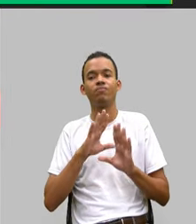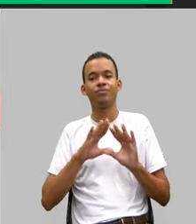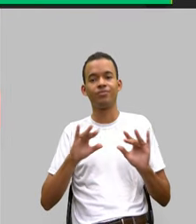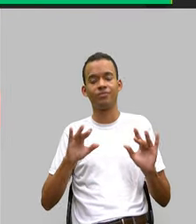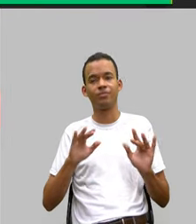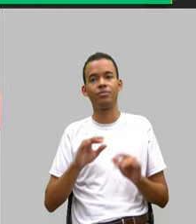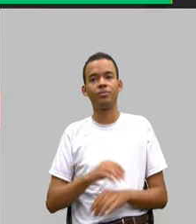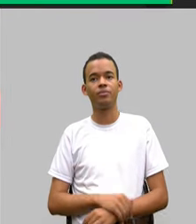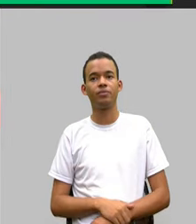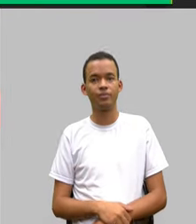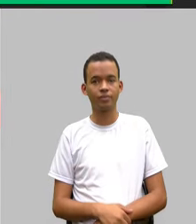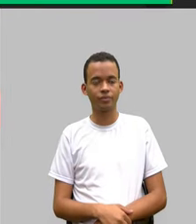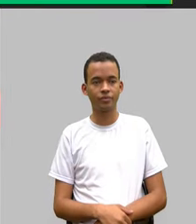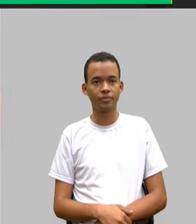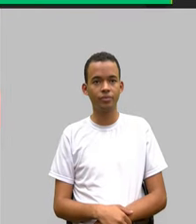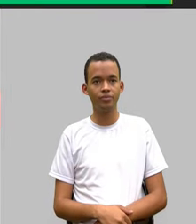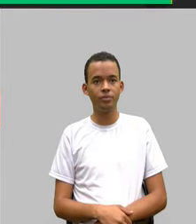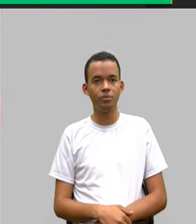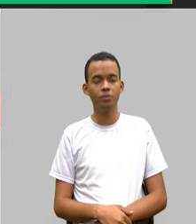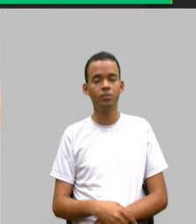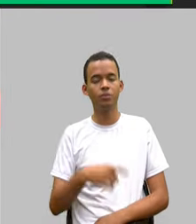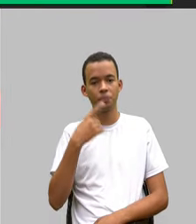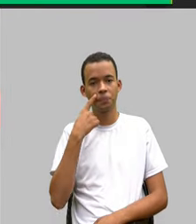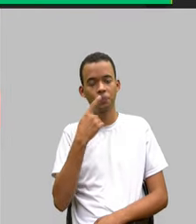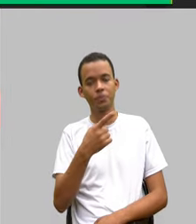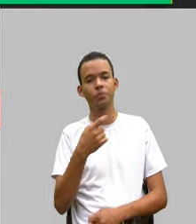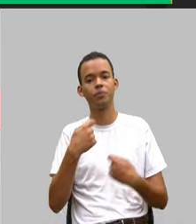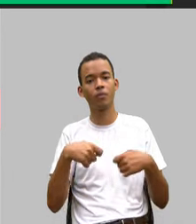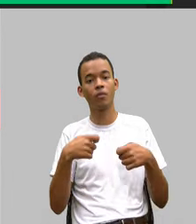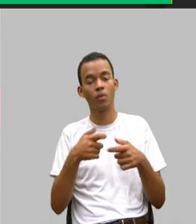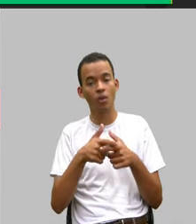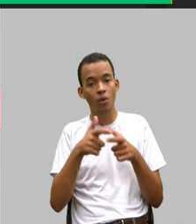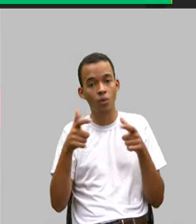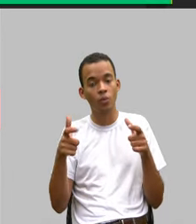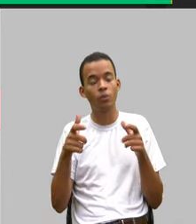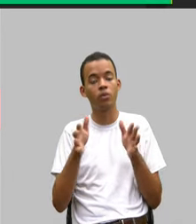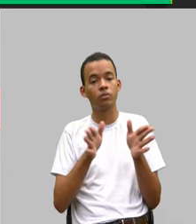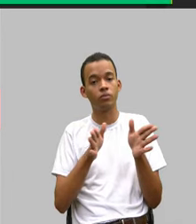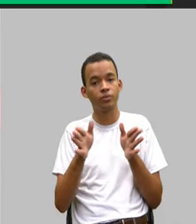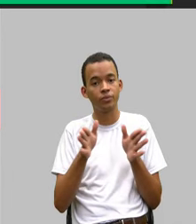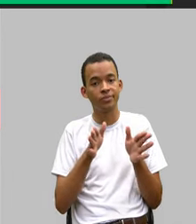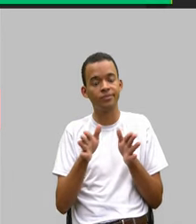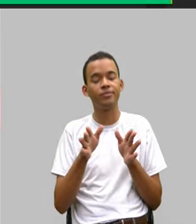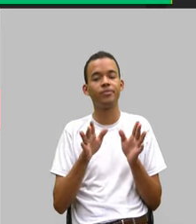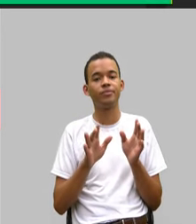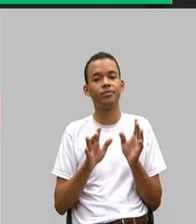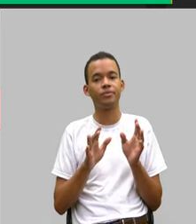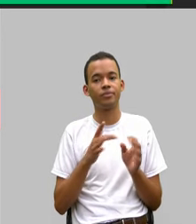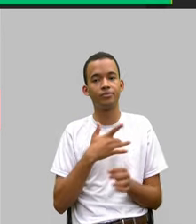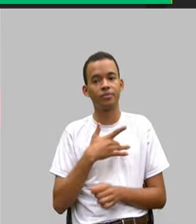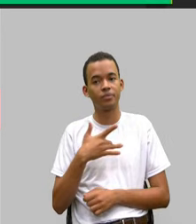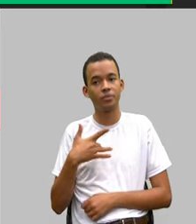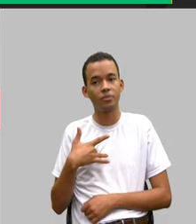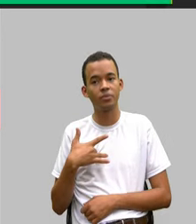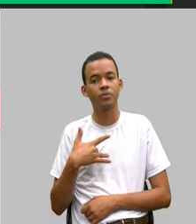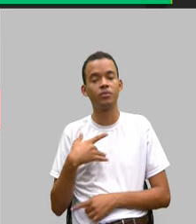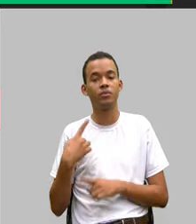nosso cenário de associações pra gente facilitar o acesso à saúde né talvez se esse paciente tivesse uma associação